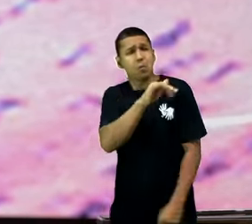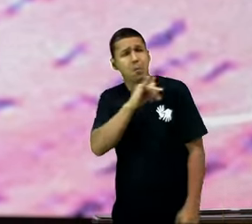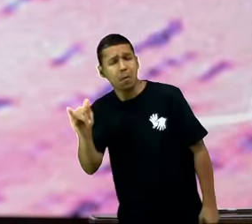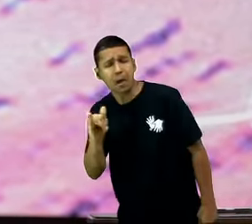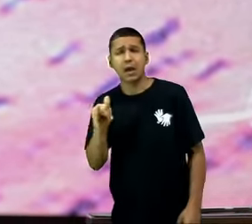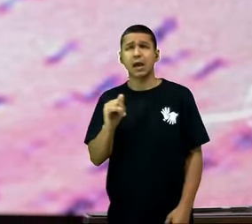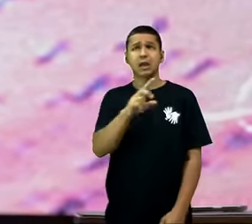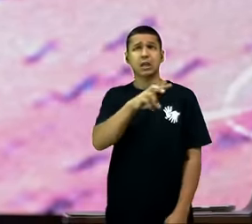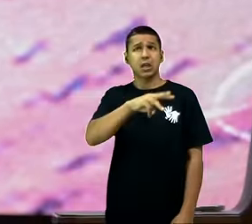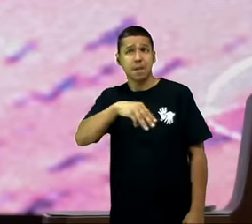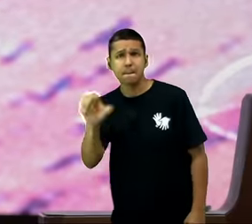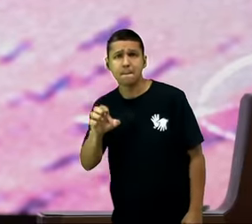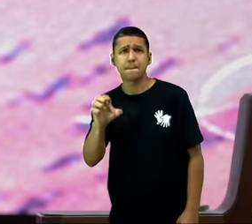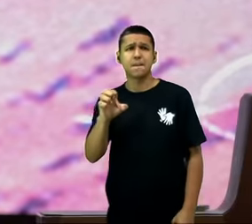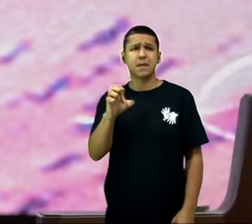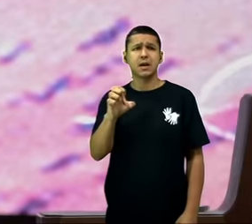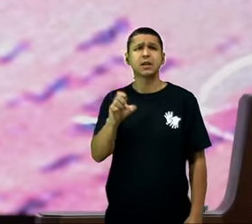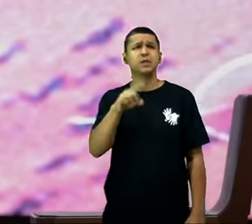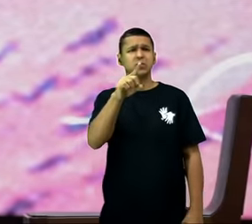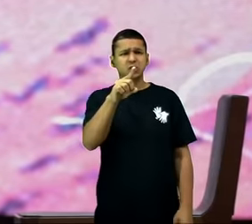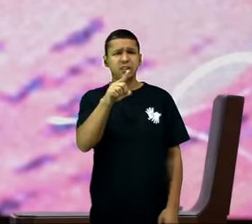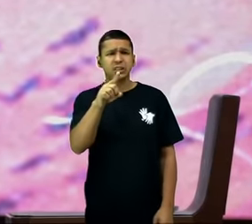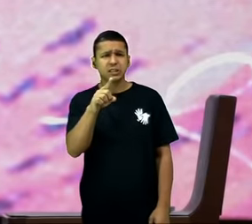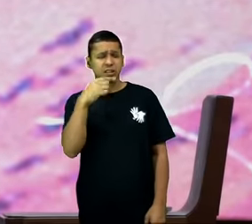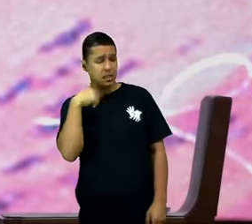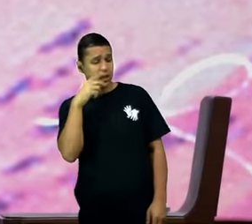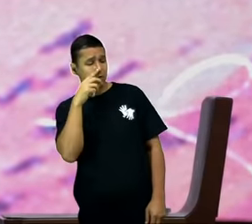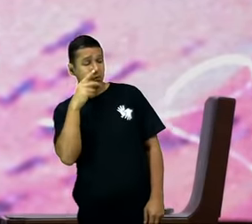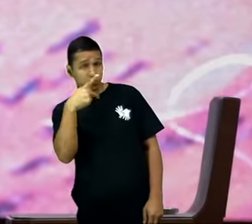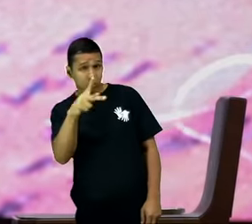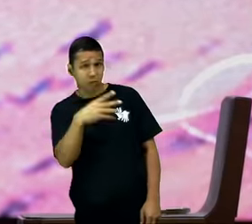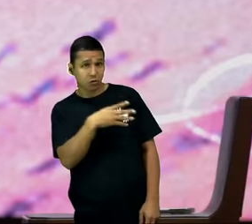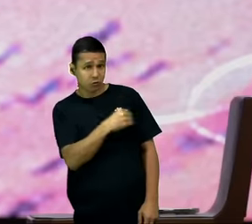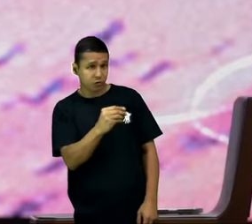filhos. Se tua mãe não foi com você, você vai ser com as tuas filhas.